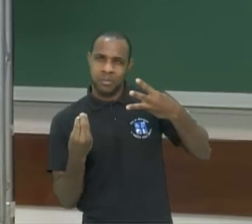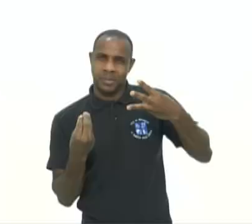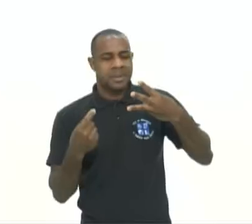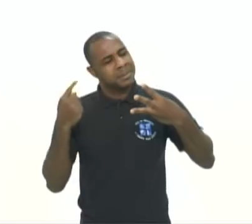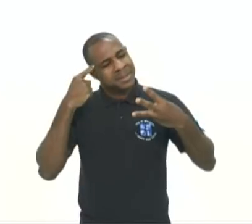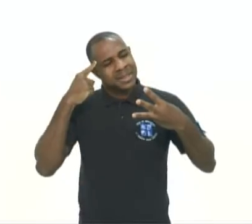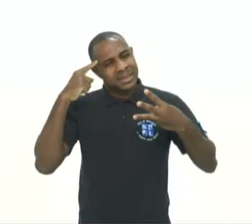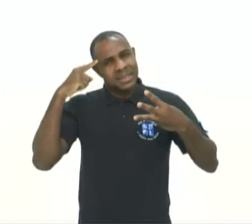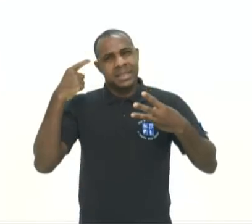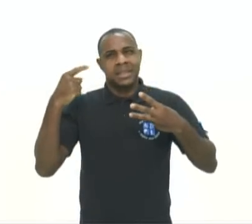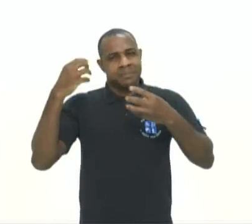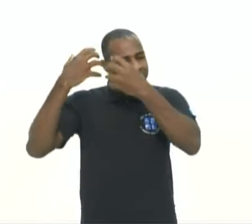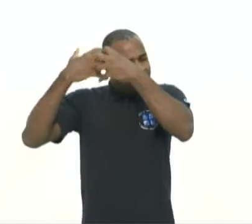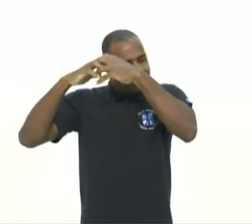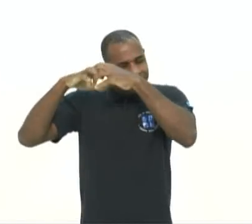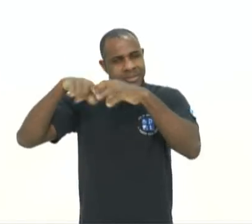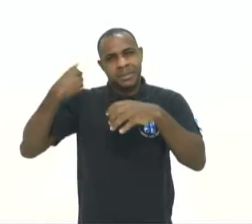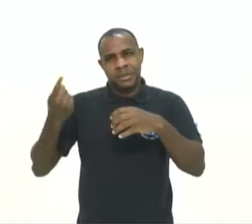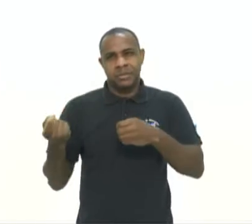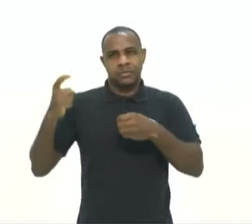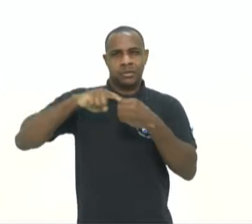lá.